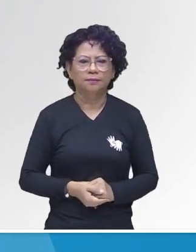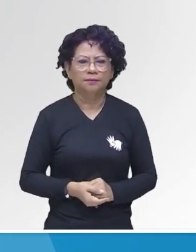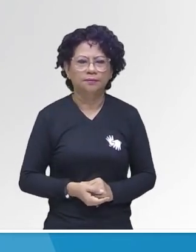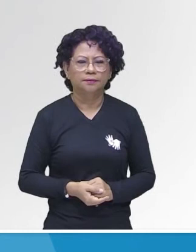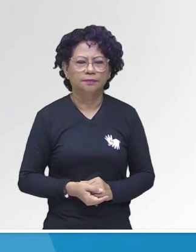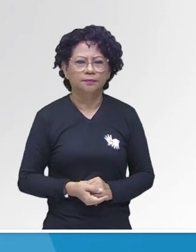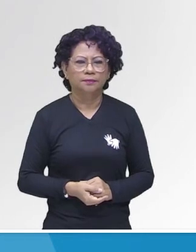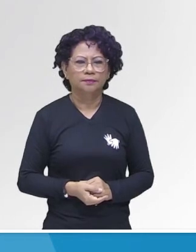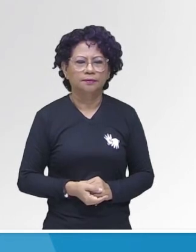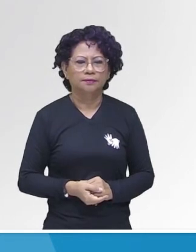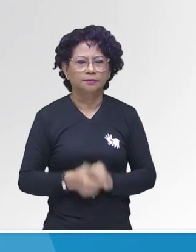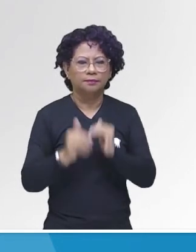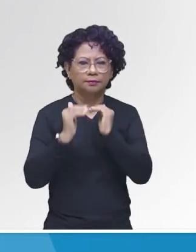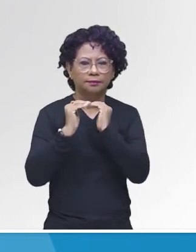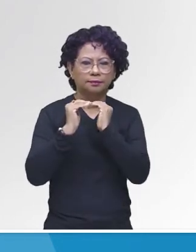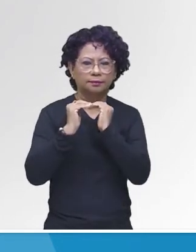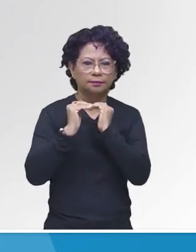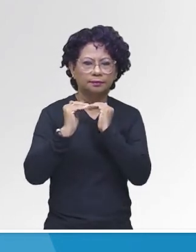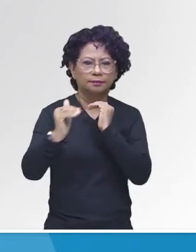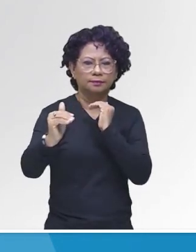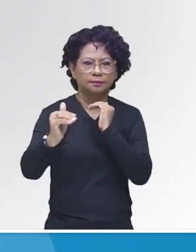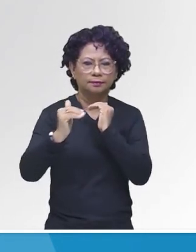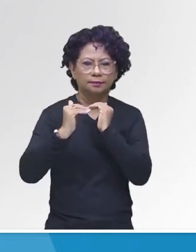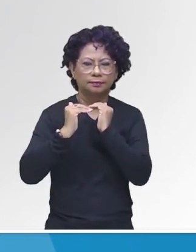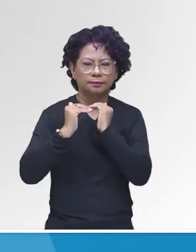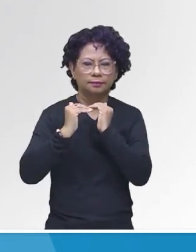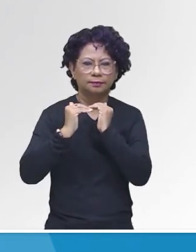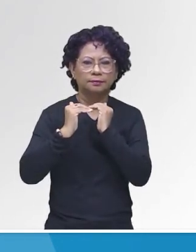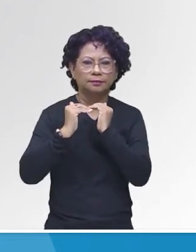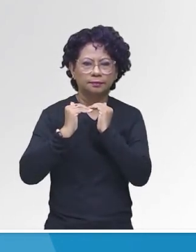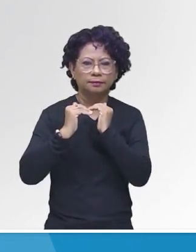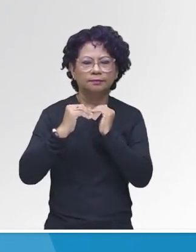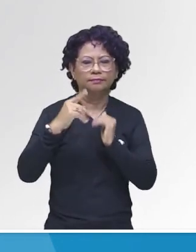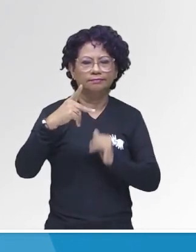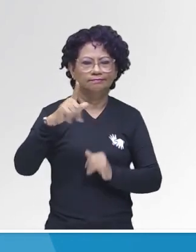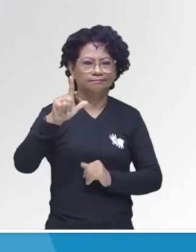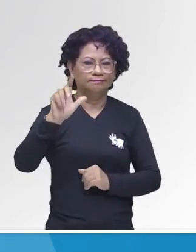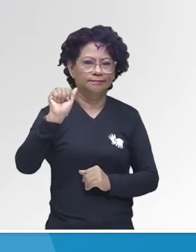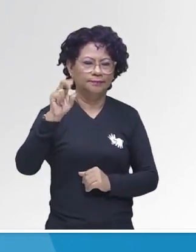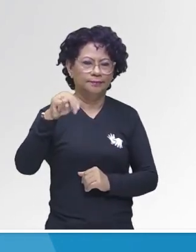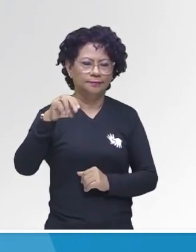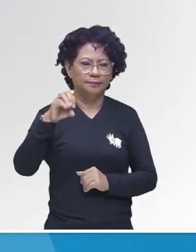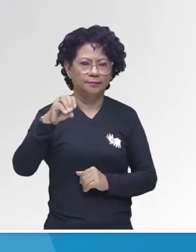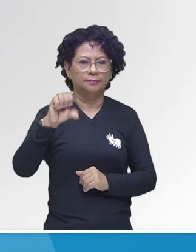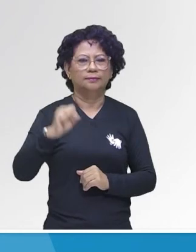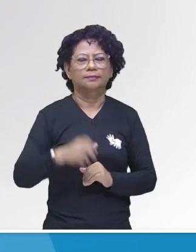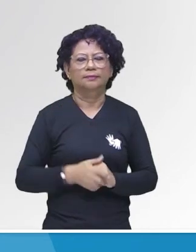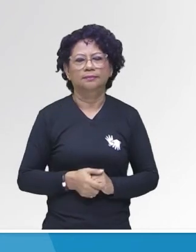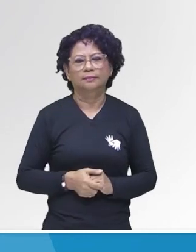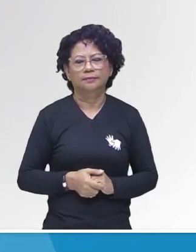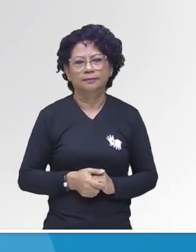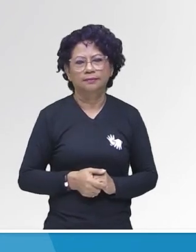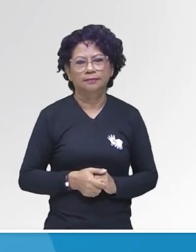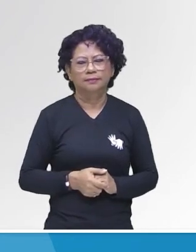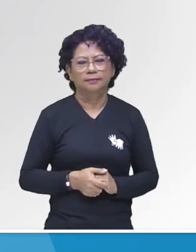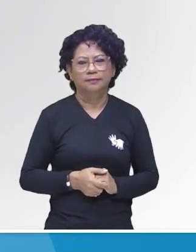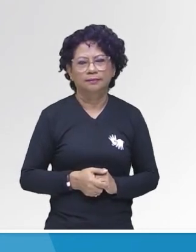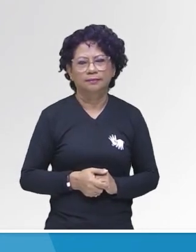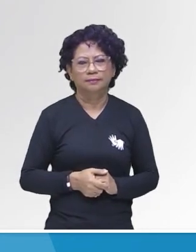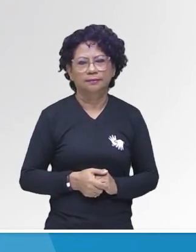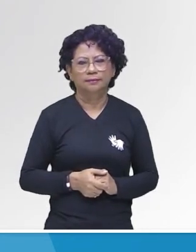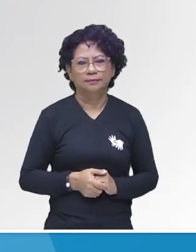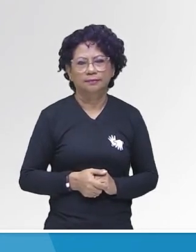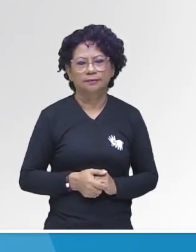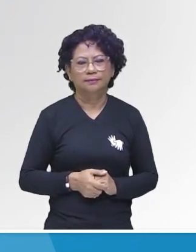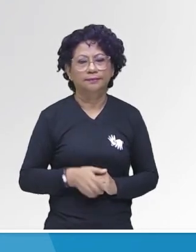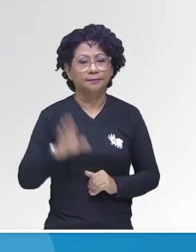5 planos. Cada face é um plano dessa pirâmide.